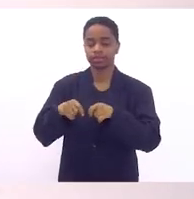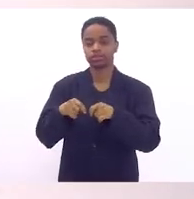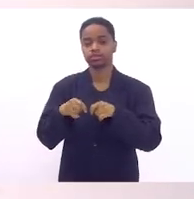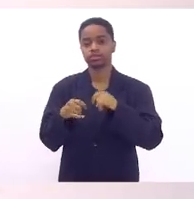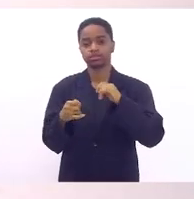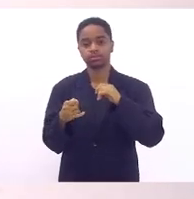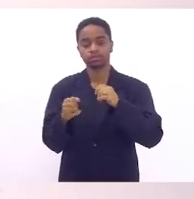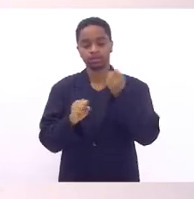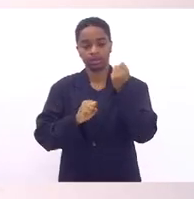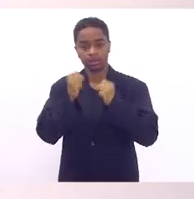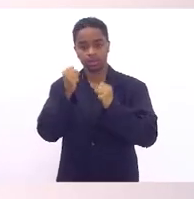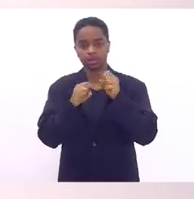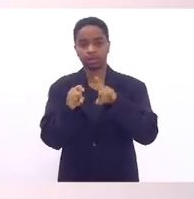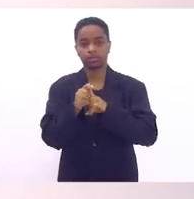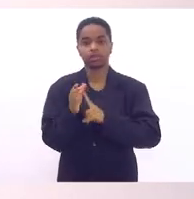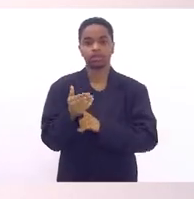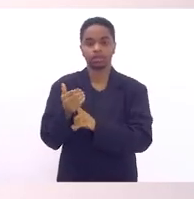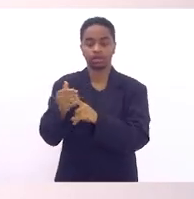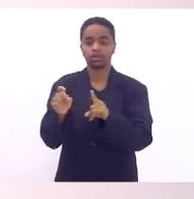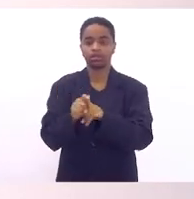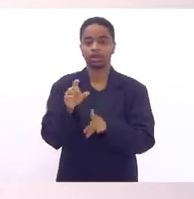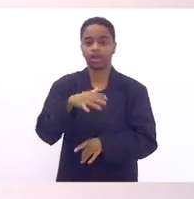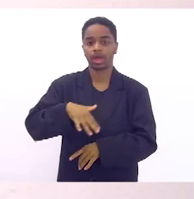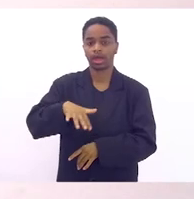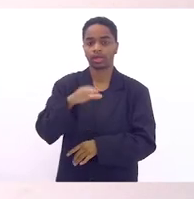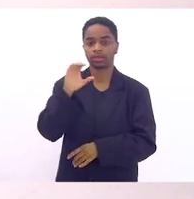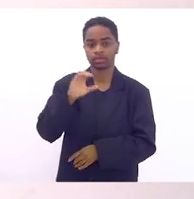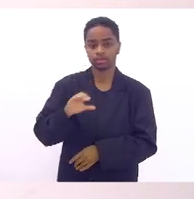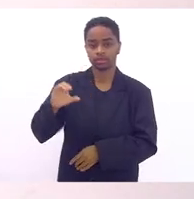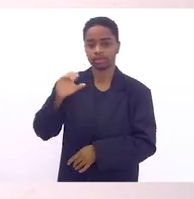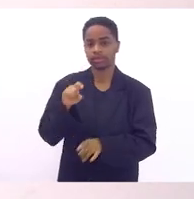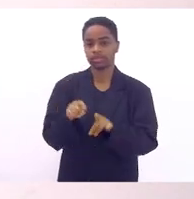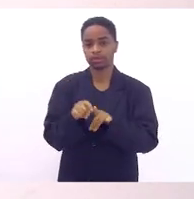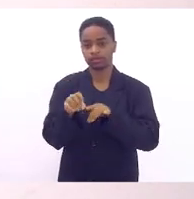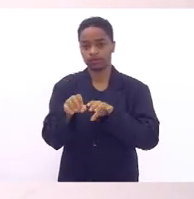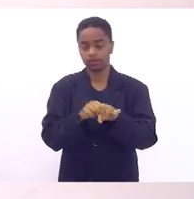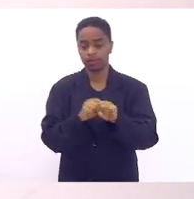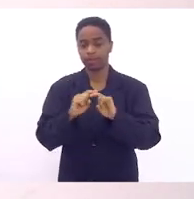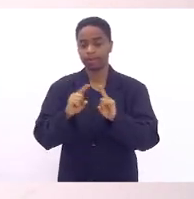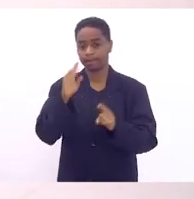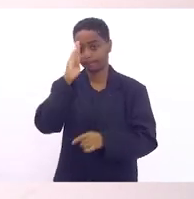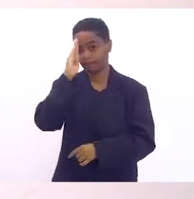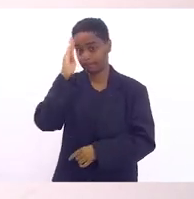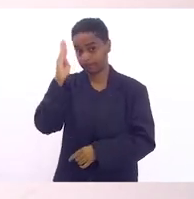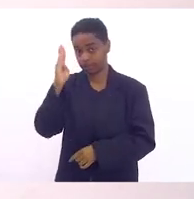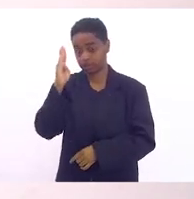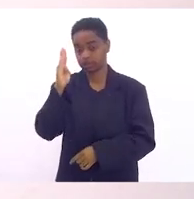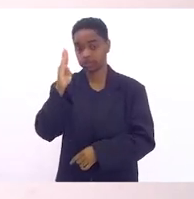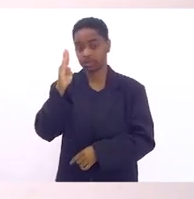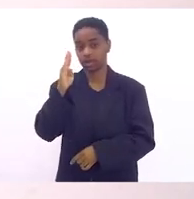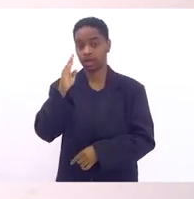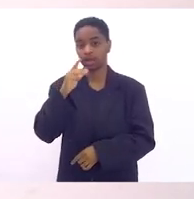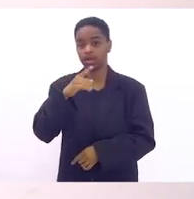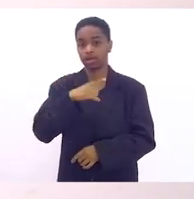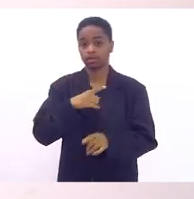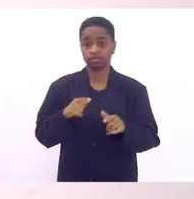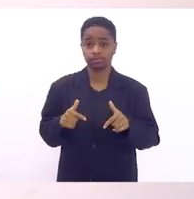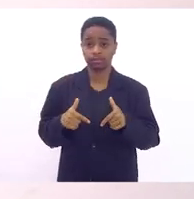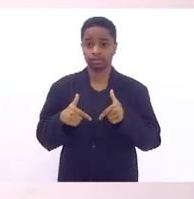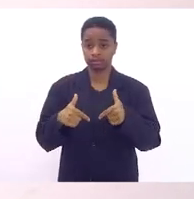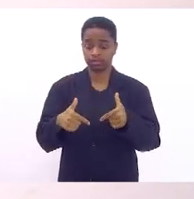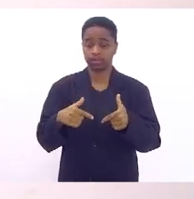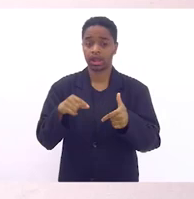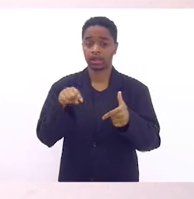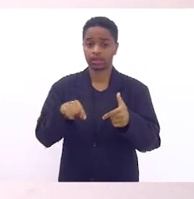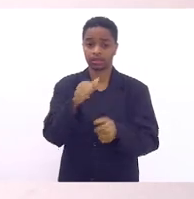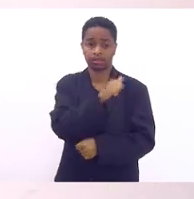grande mas também na área científica na área de formação de quadro mas sobretudo no agenciamento no advocaci desse que é uma luta do Estado do Rio